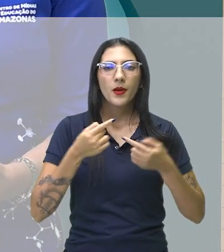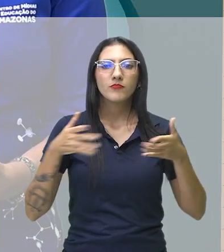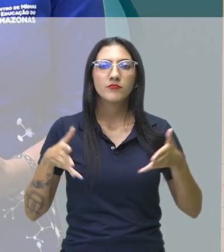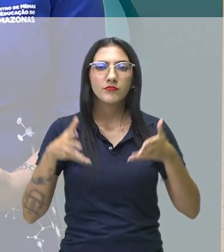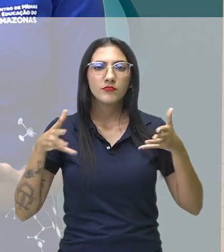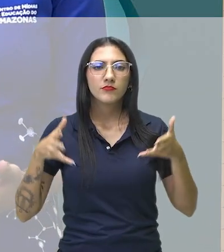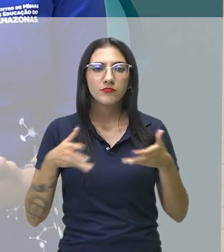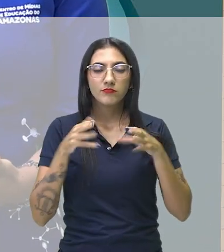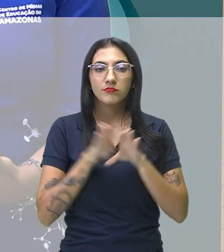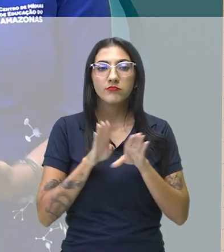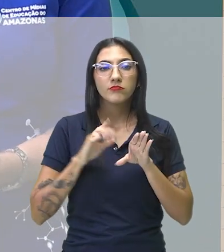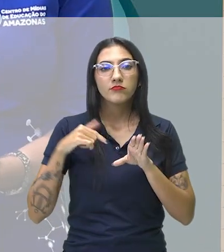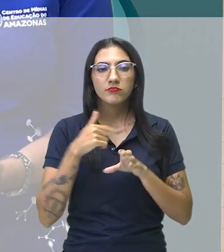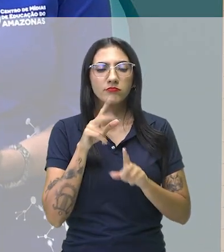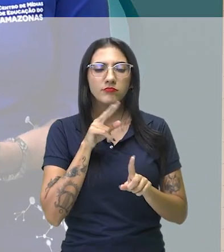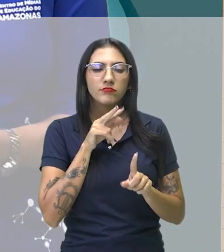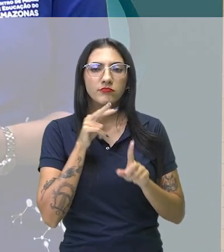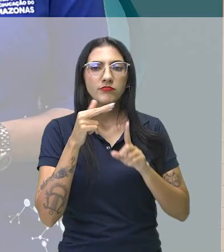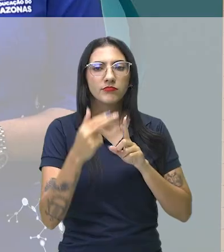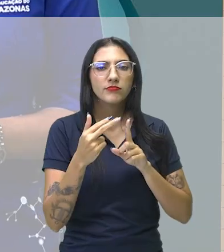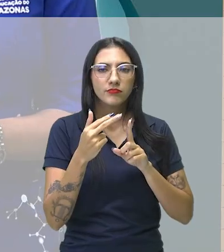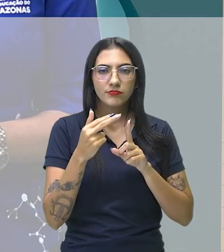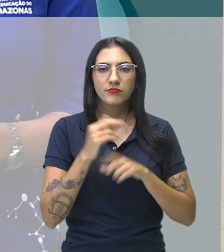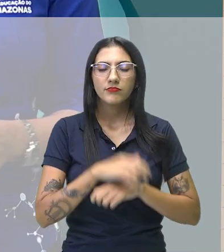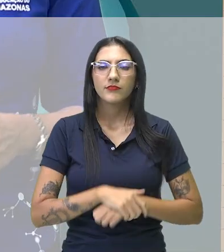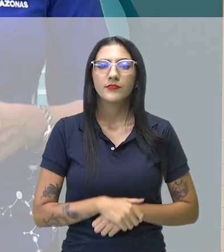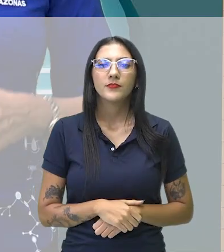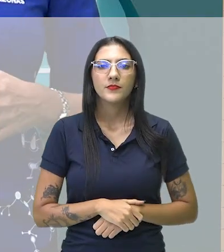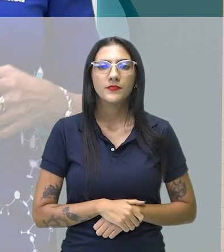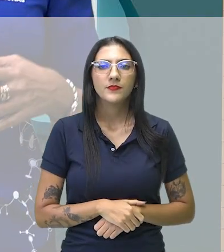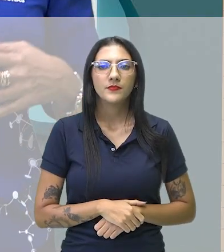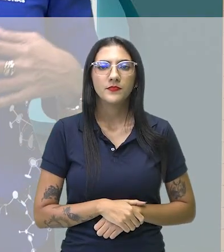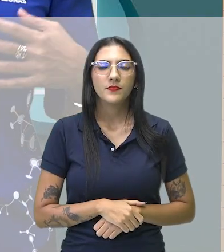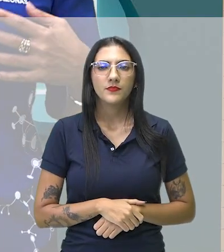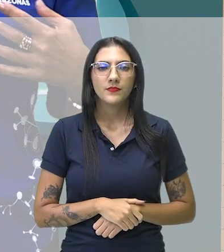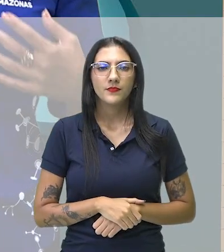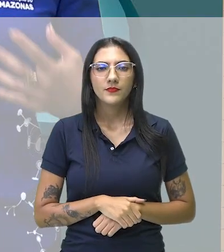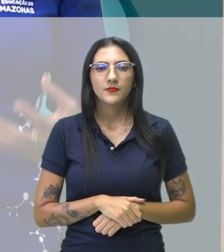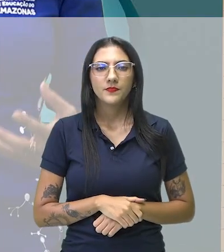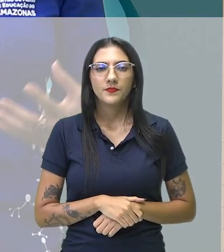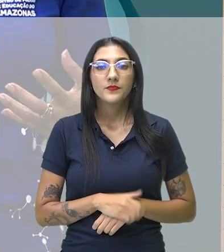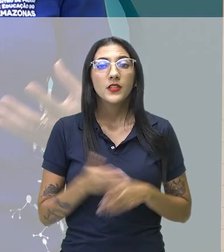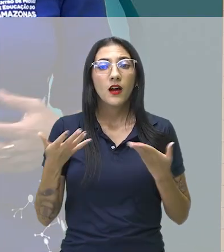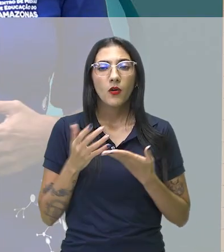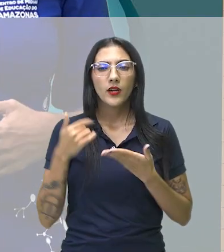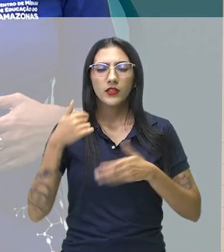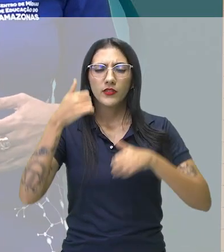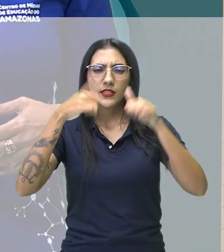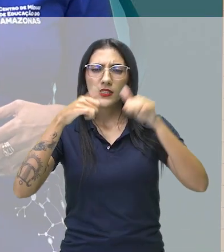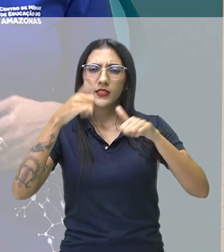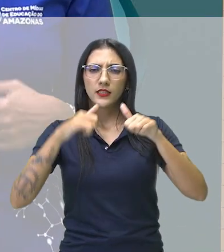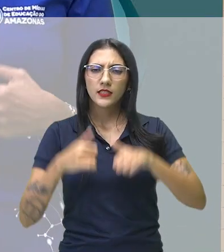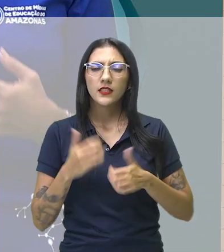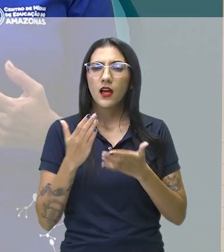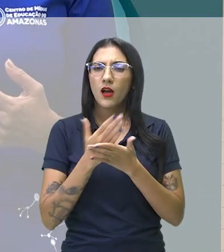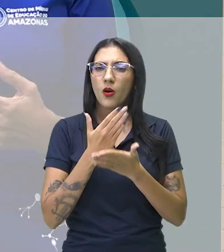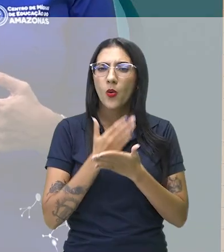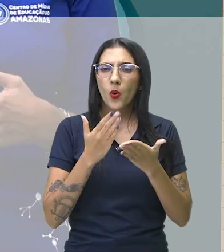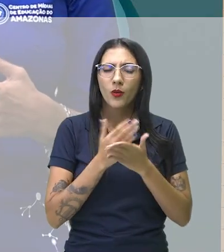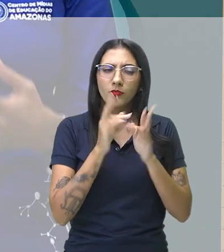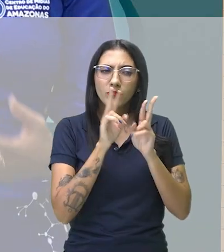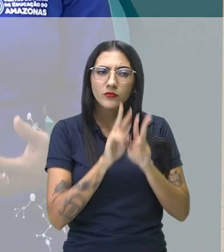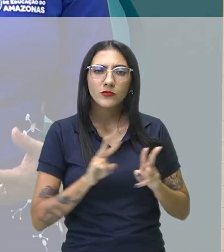como enxergamos o mundo, como eu já falei. Agora nós vamos analisar algumas obras de